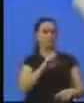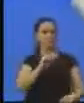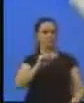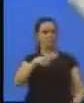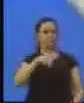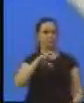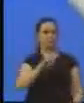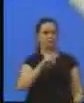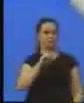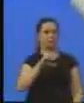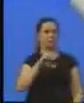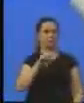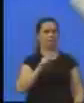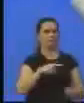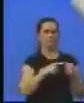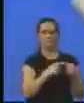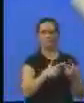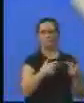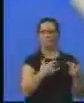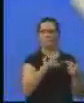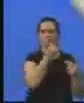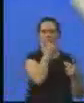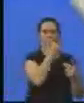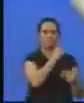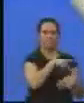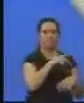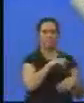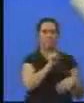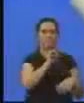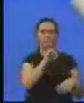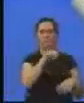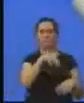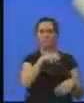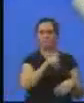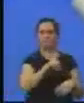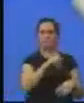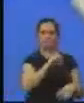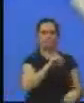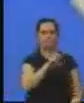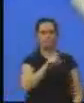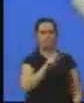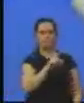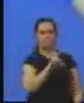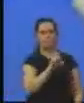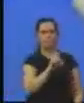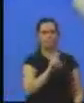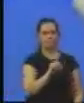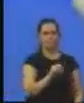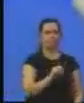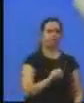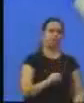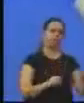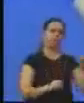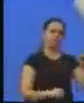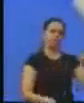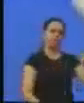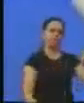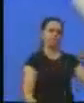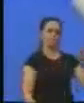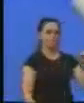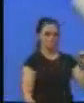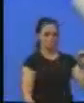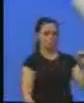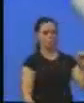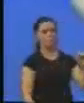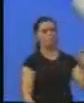dar seno. Não, desculpa, eu estou pedindo do seno. Então ali já é a derivada. A função é seno e eu vou derivar o seno. Derivei o seno,